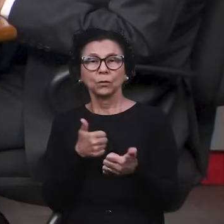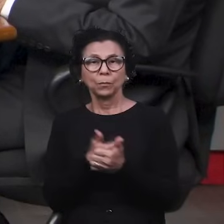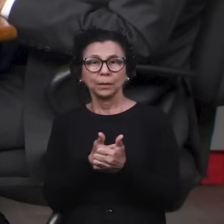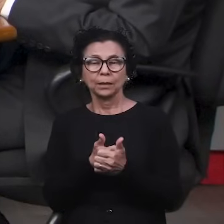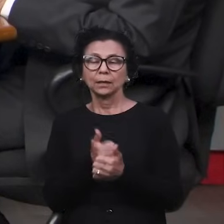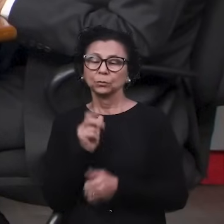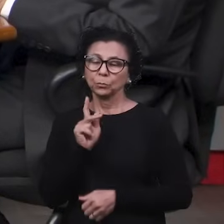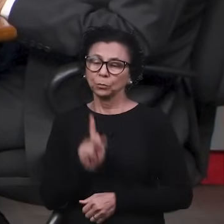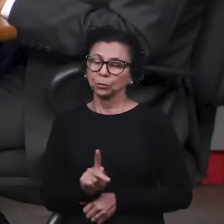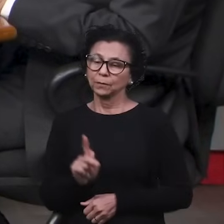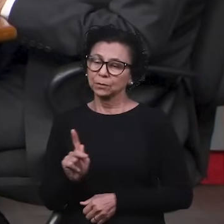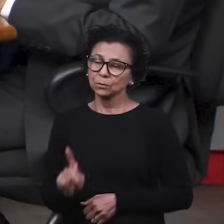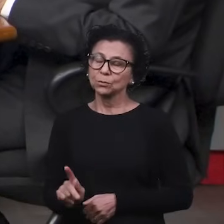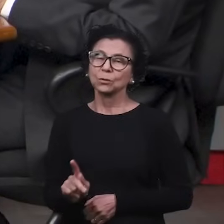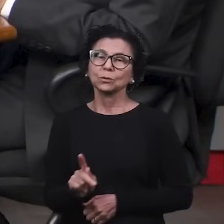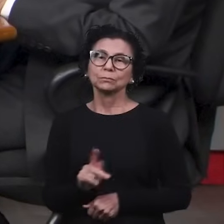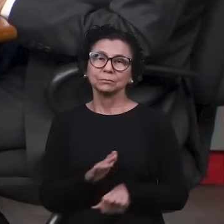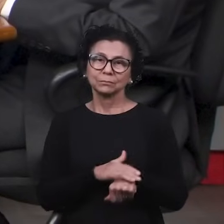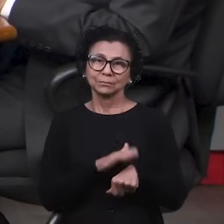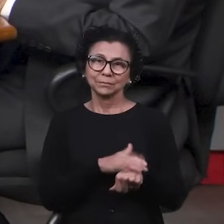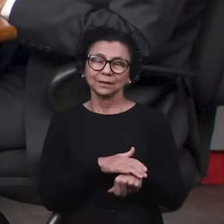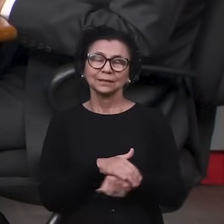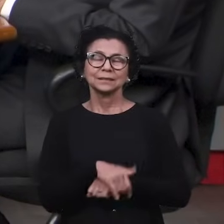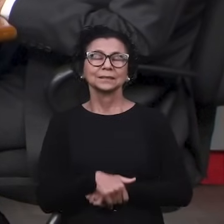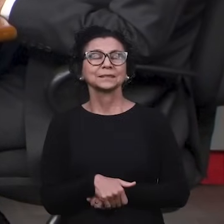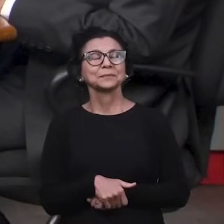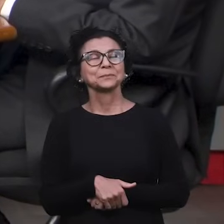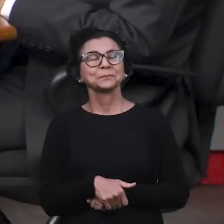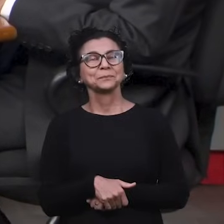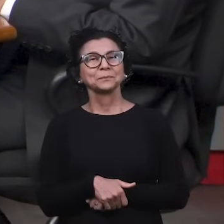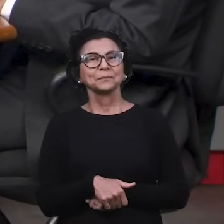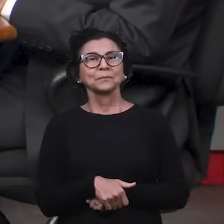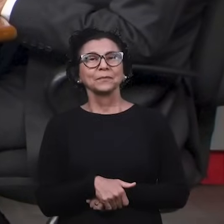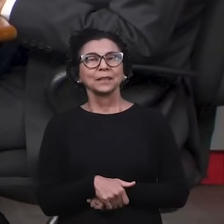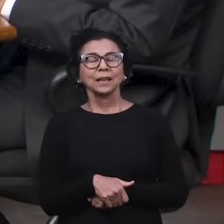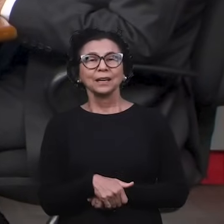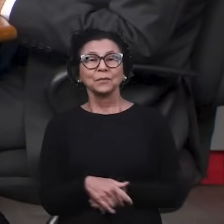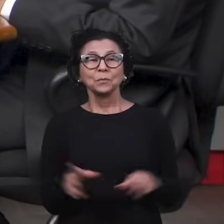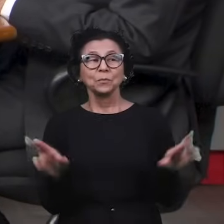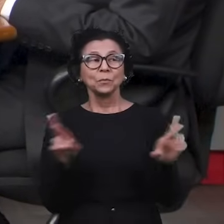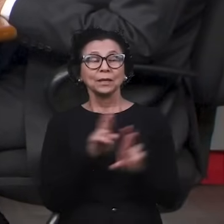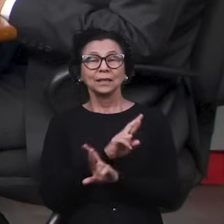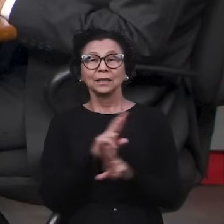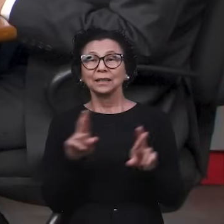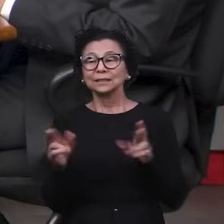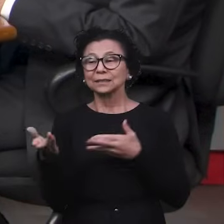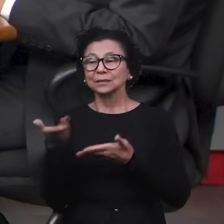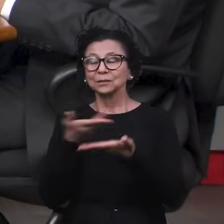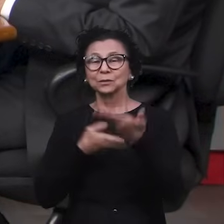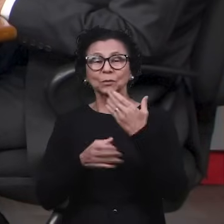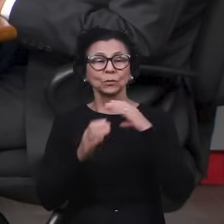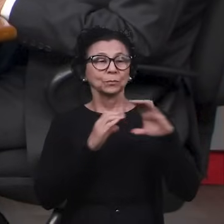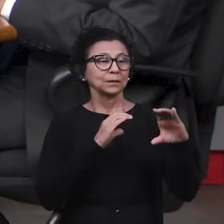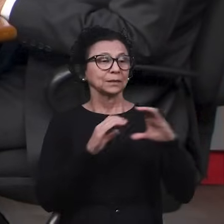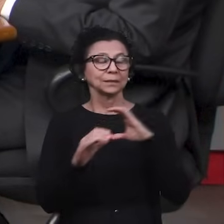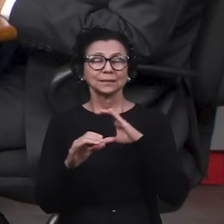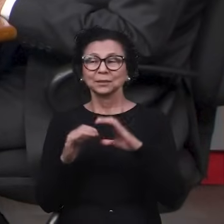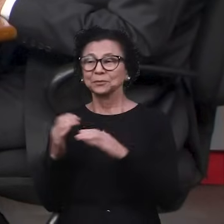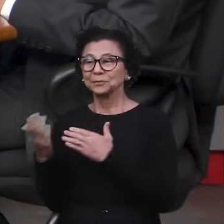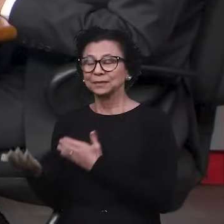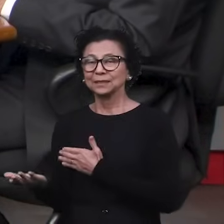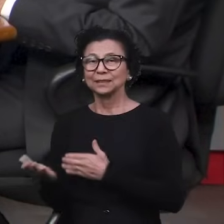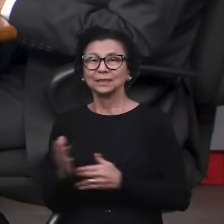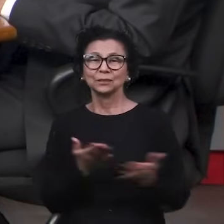vamos trazer o professor e os jovens aqui, para nós sabermos a relação existente entre o professor presente e o